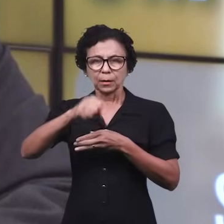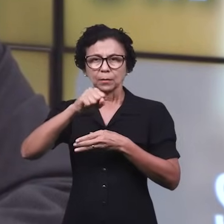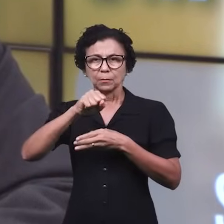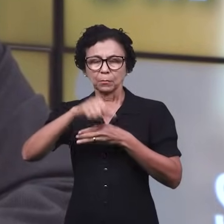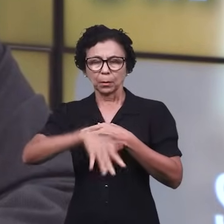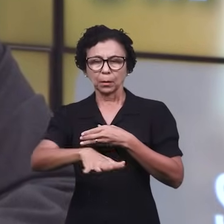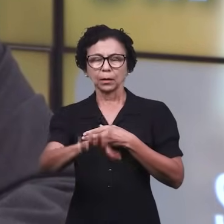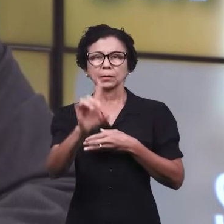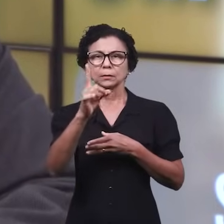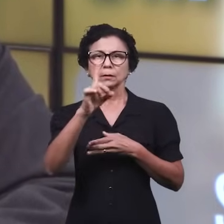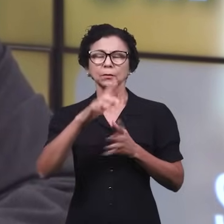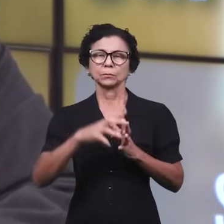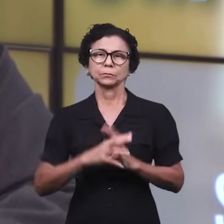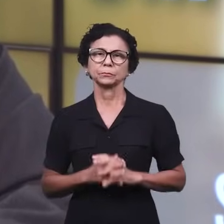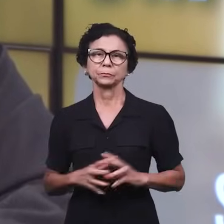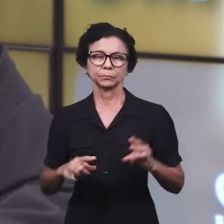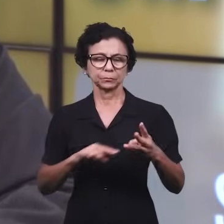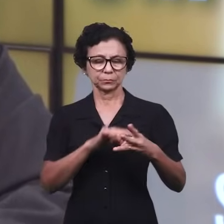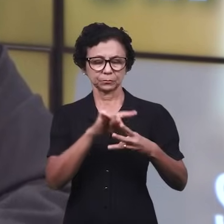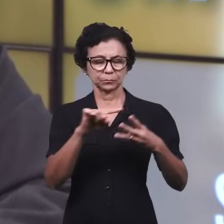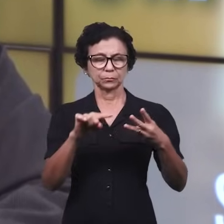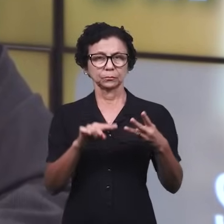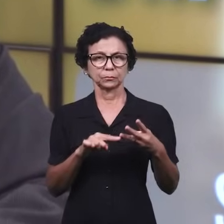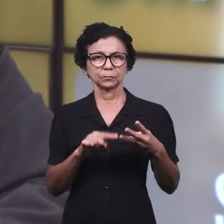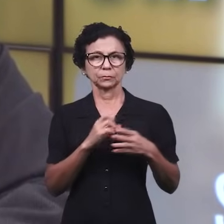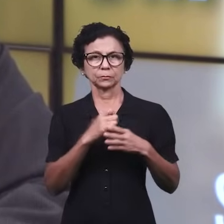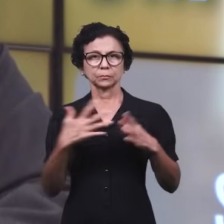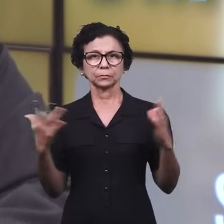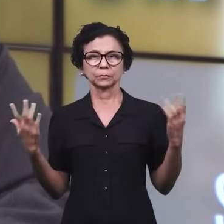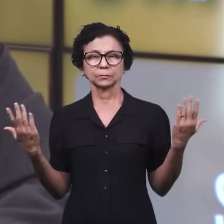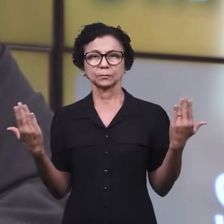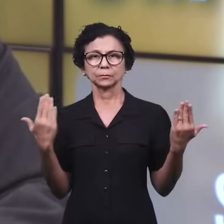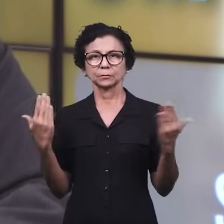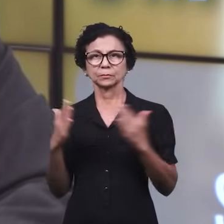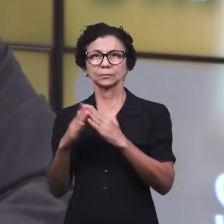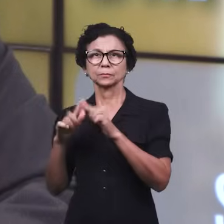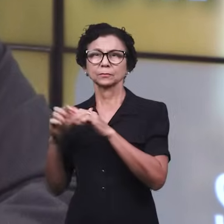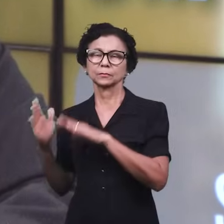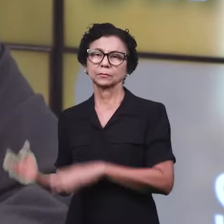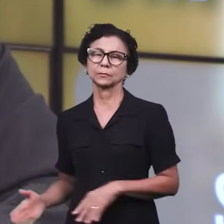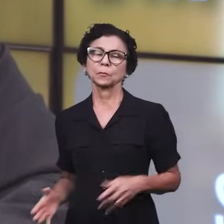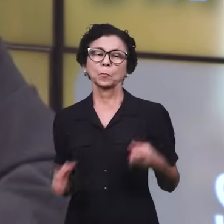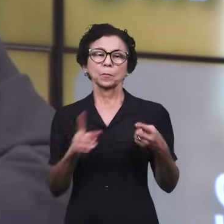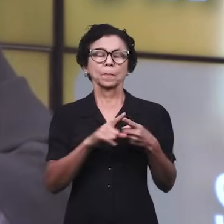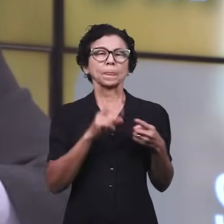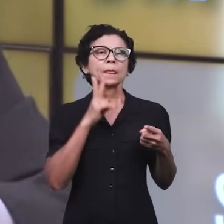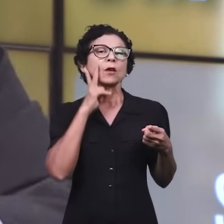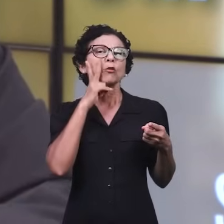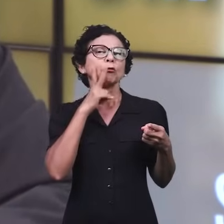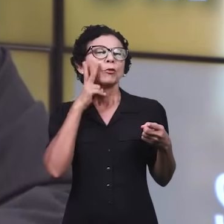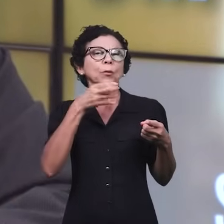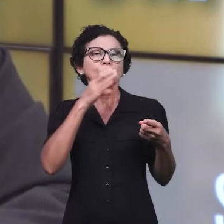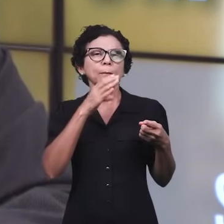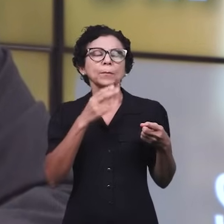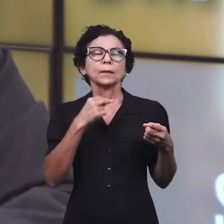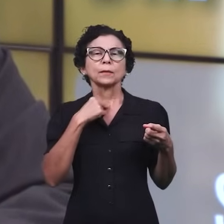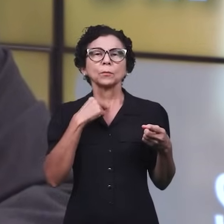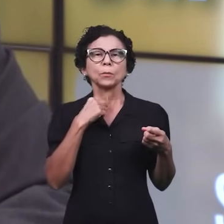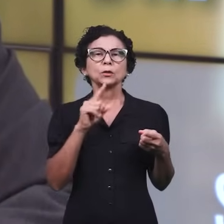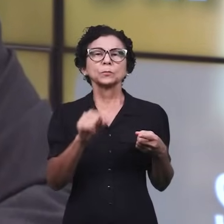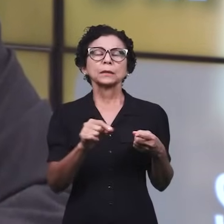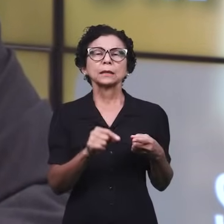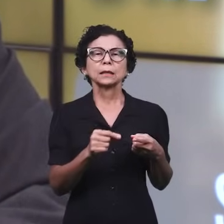interessantes que tá relacionado conosco com a igreja por exemplo não beber vinha não se contaminar com aquilo que está aí à nossa